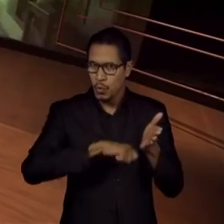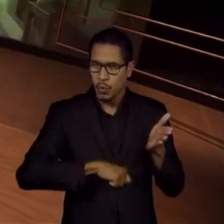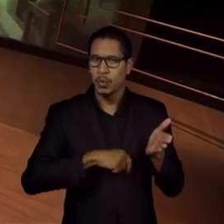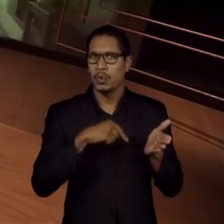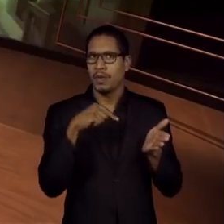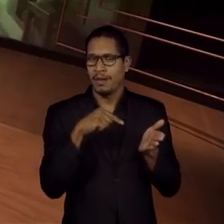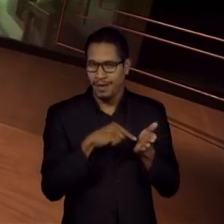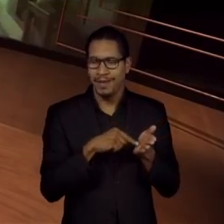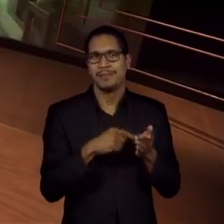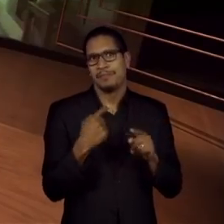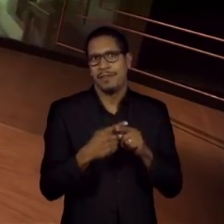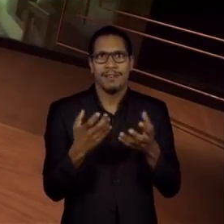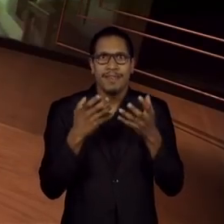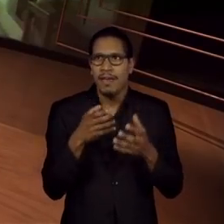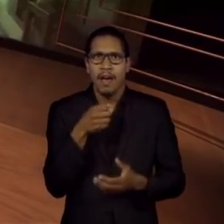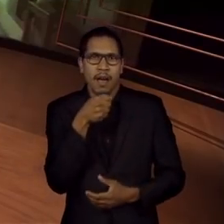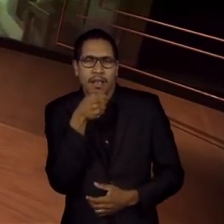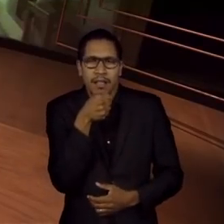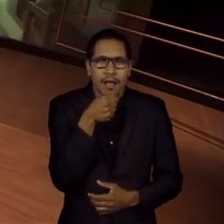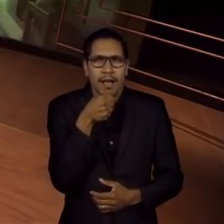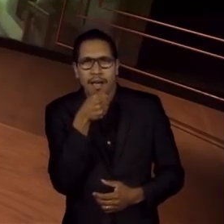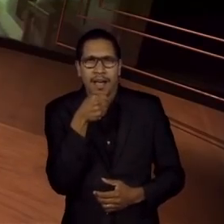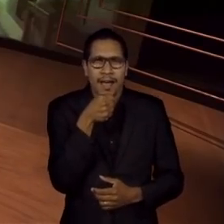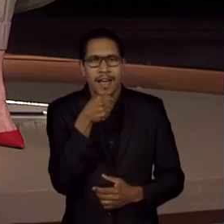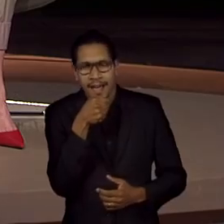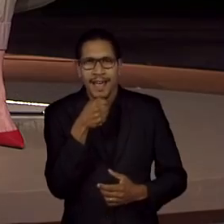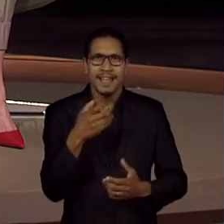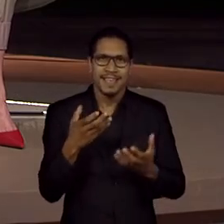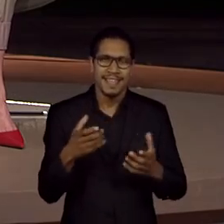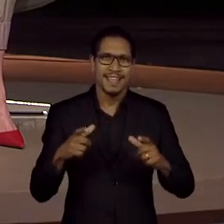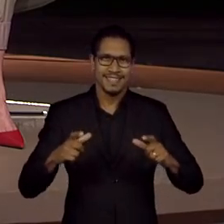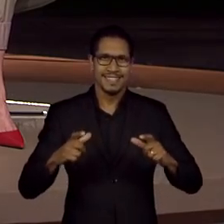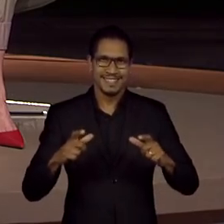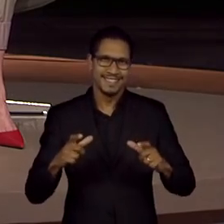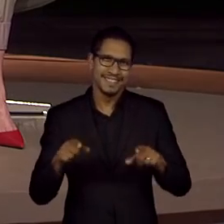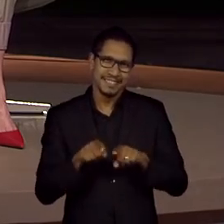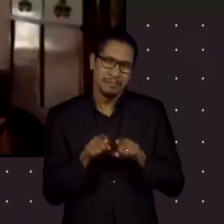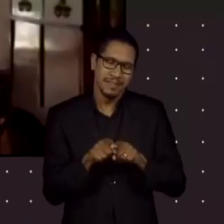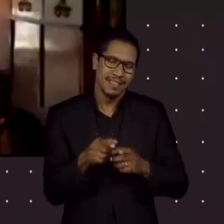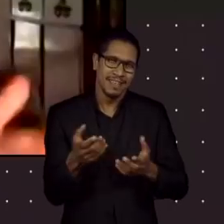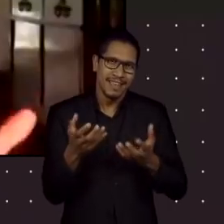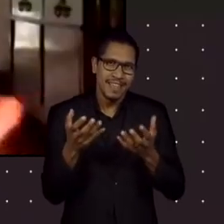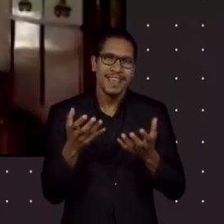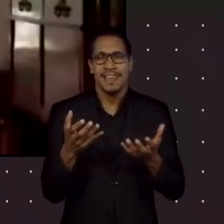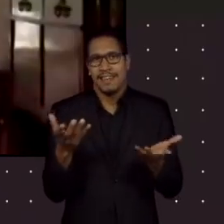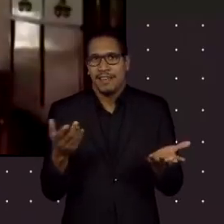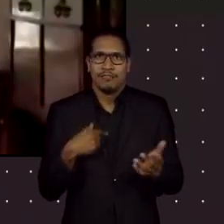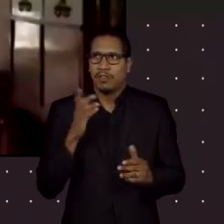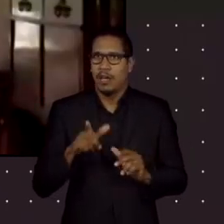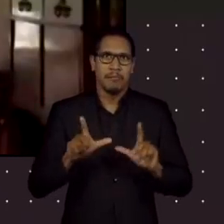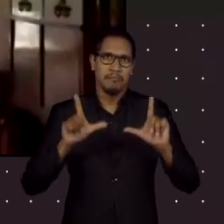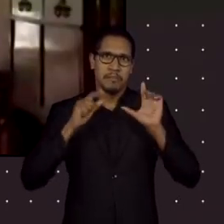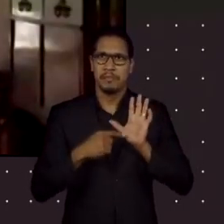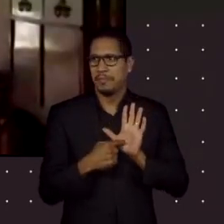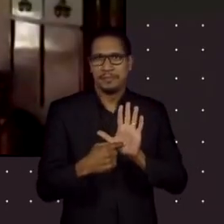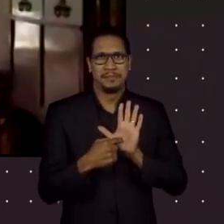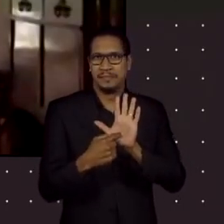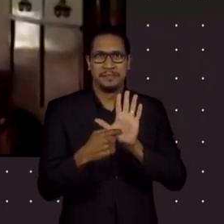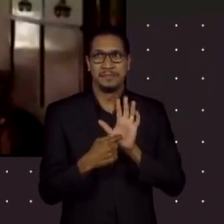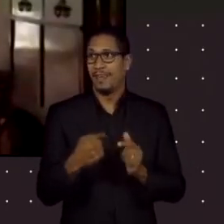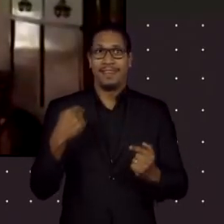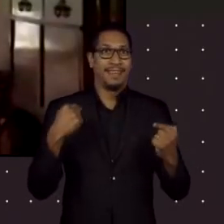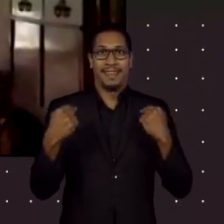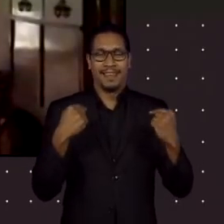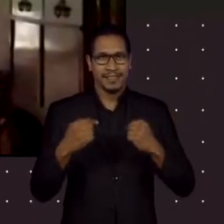para gravar um disco, né? Mas meu pai não deixou. Toda oportunidade eu me lançava, né? De, olha, eu tenho um